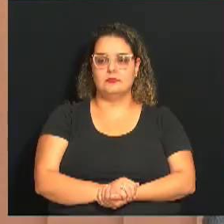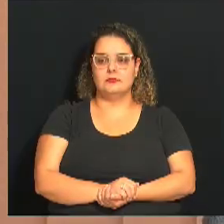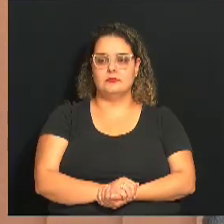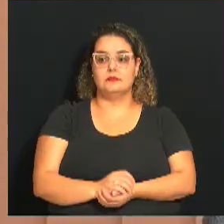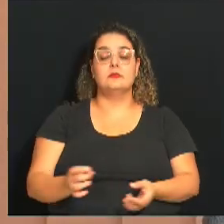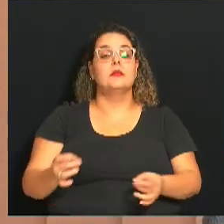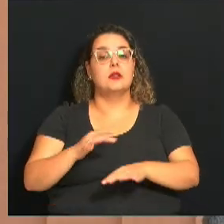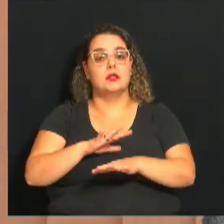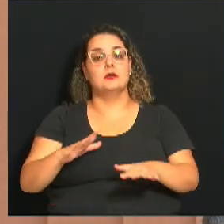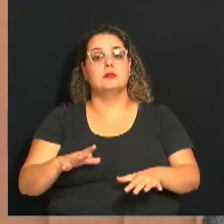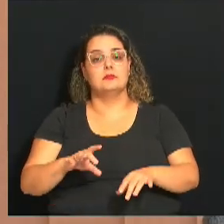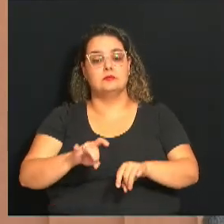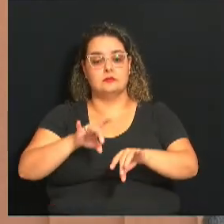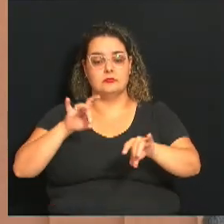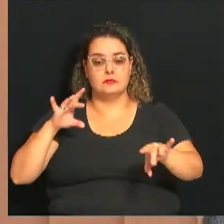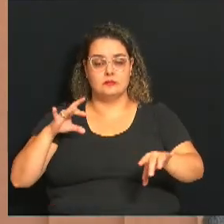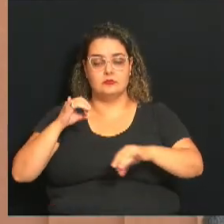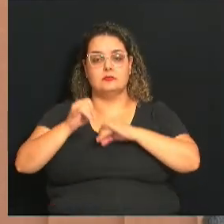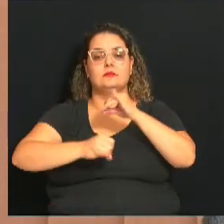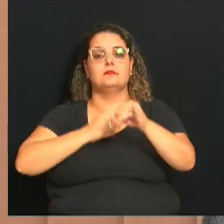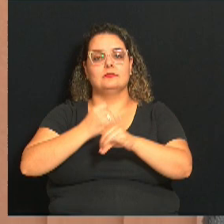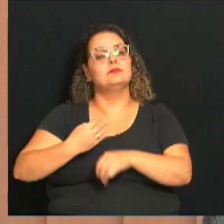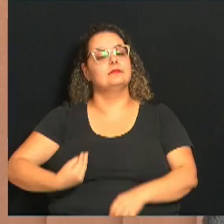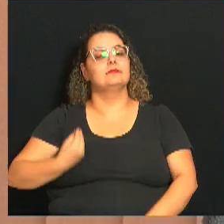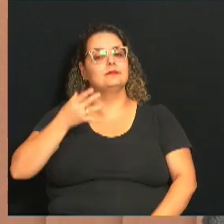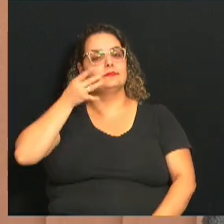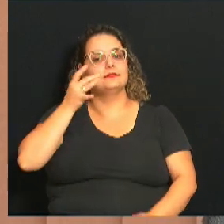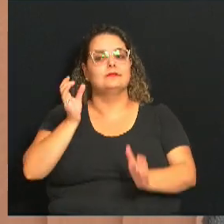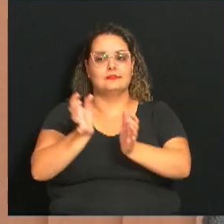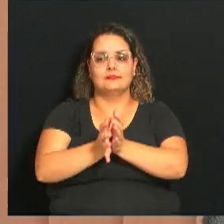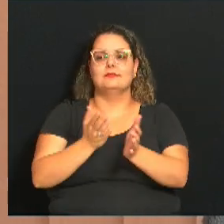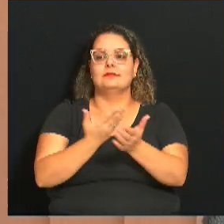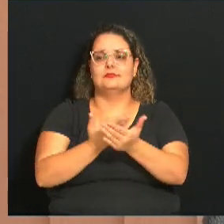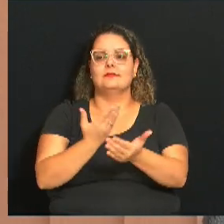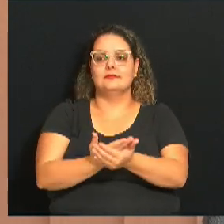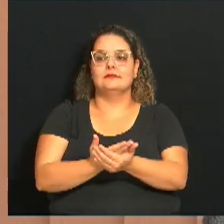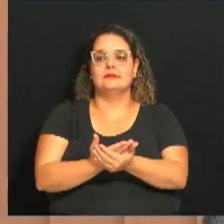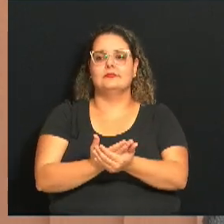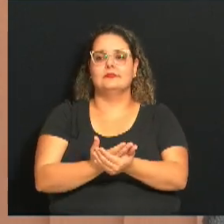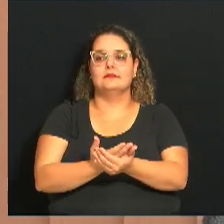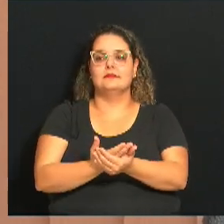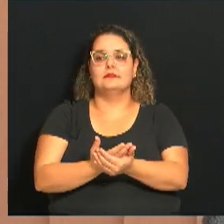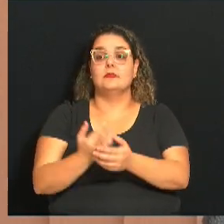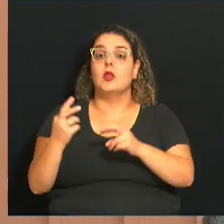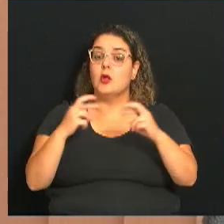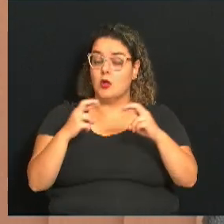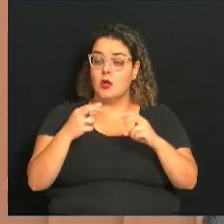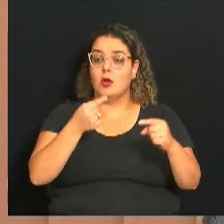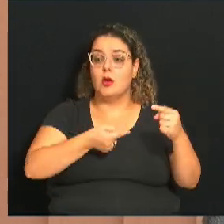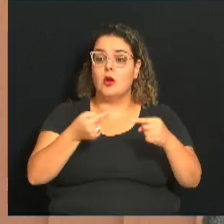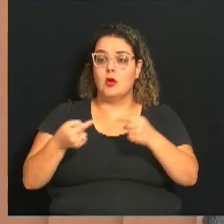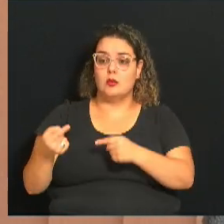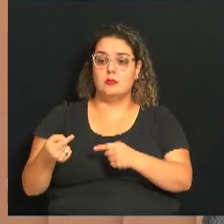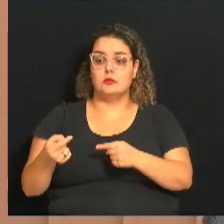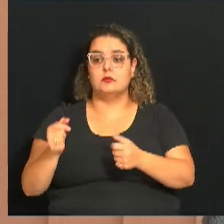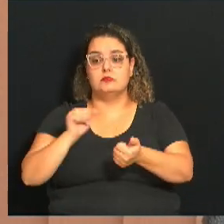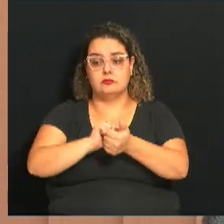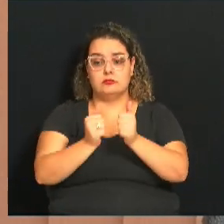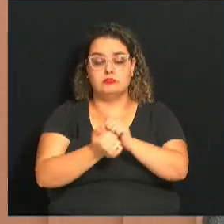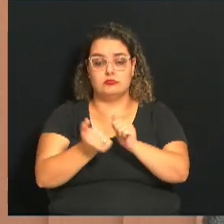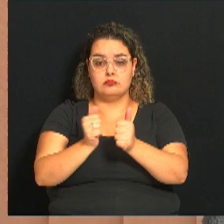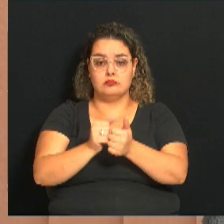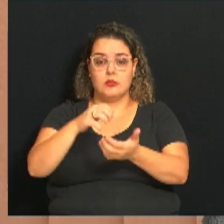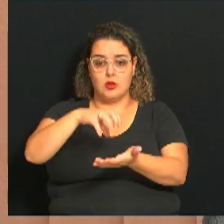Encerramos aqui a transmissão ao vivo da Comissão Especial de Estudos, que analisa e discute a revitalização do centro